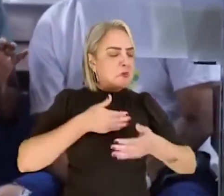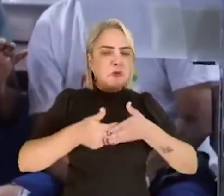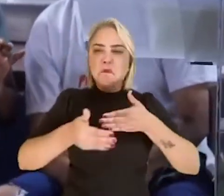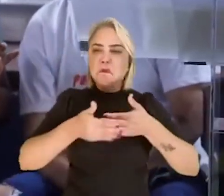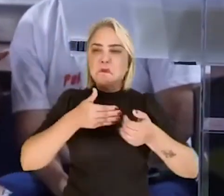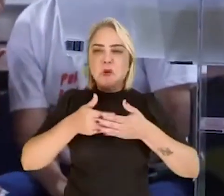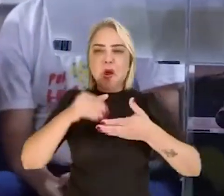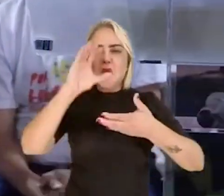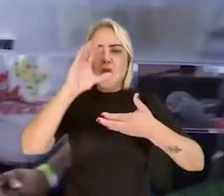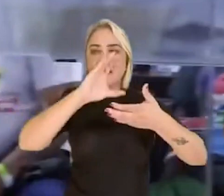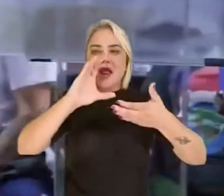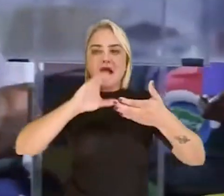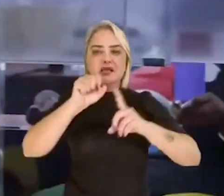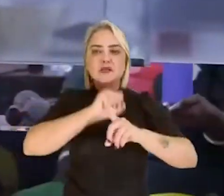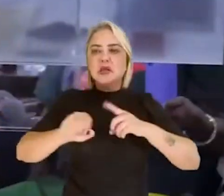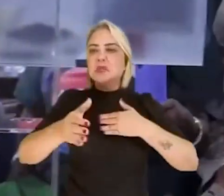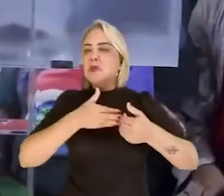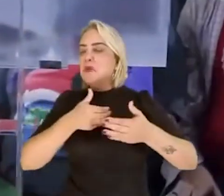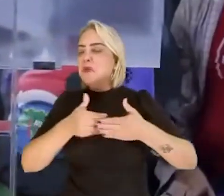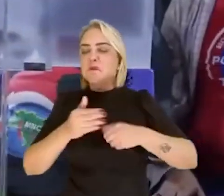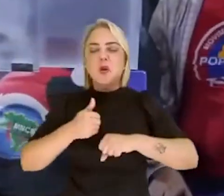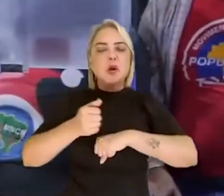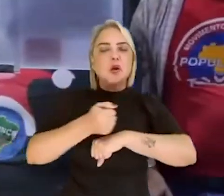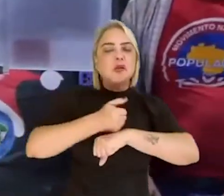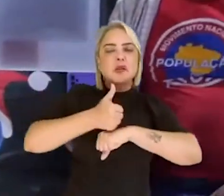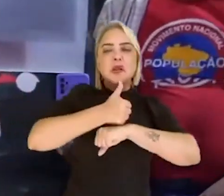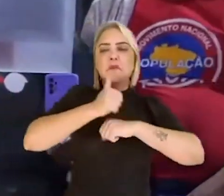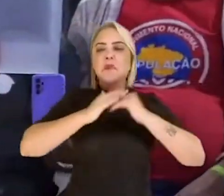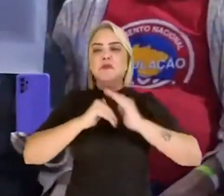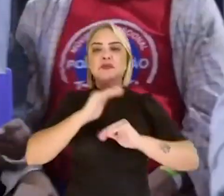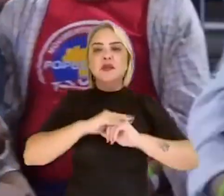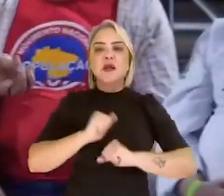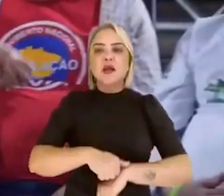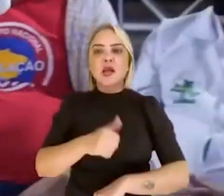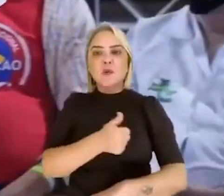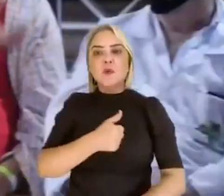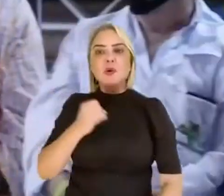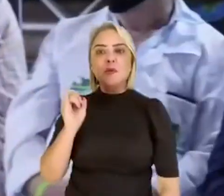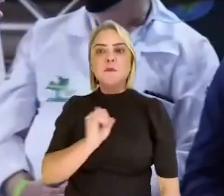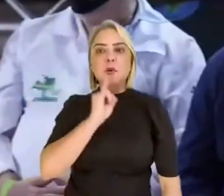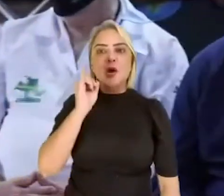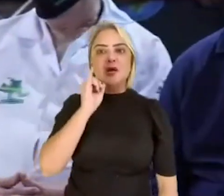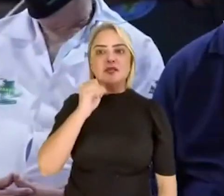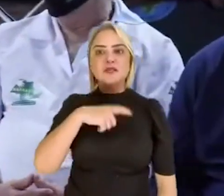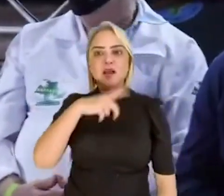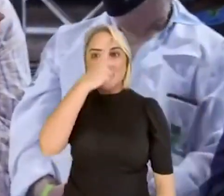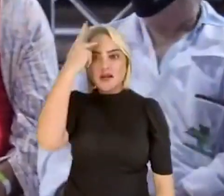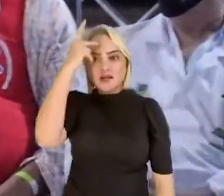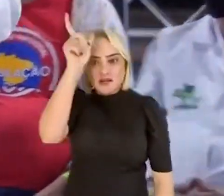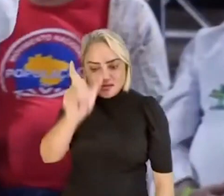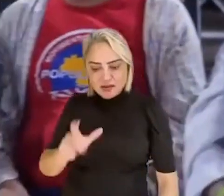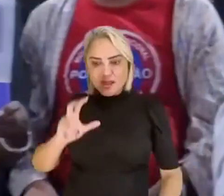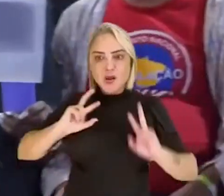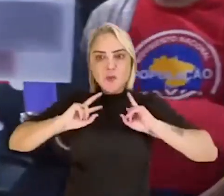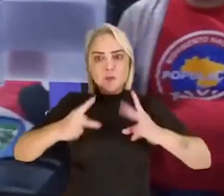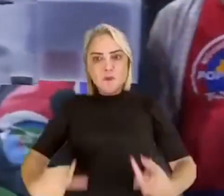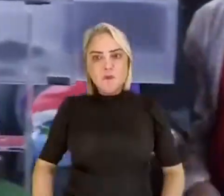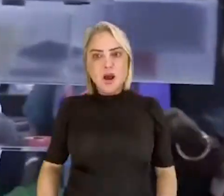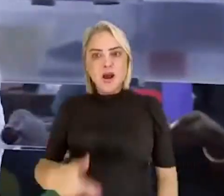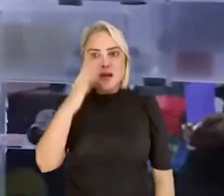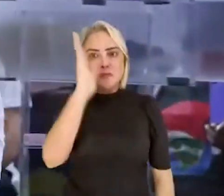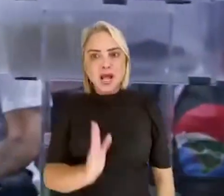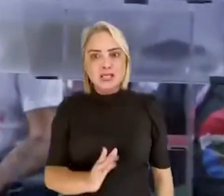não importa a sua profissão o que importa é que ela é ser humano ele é brasileiro ele tem direito e os direitos